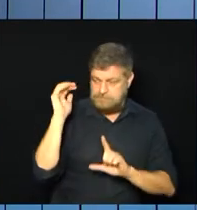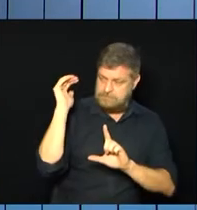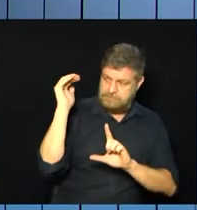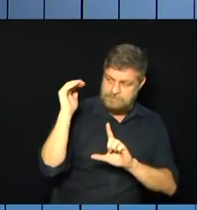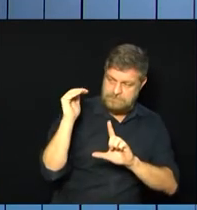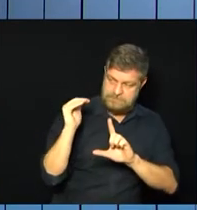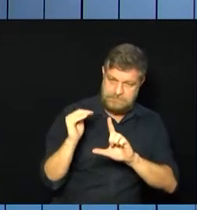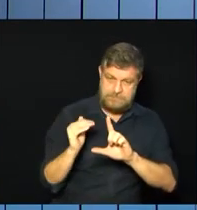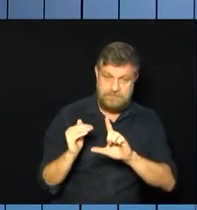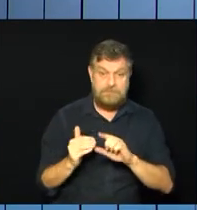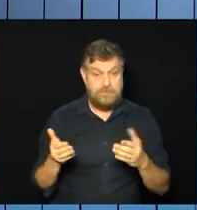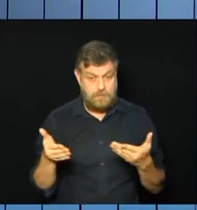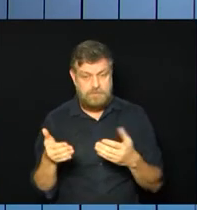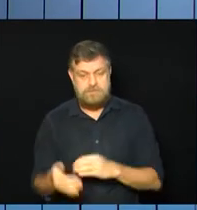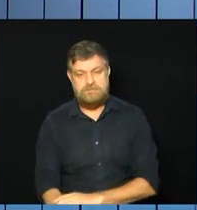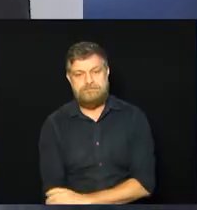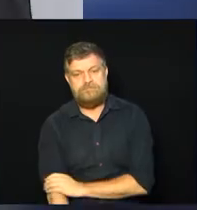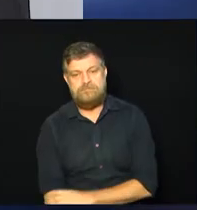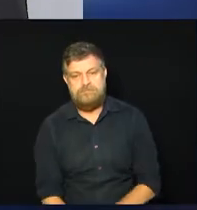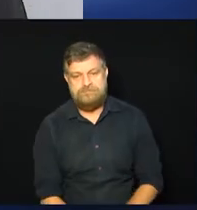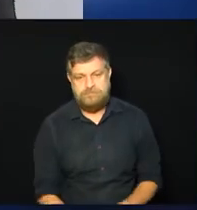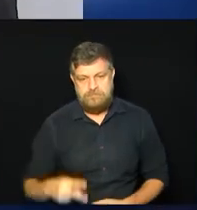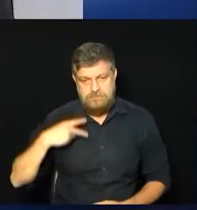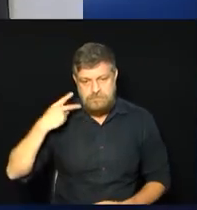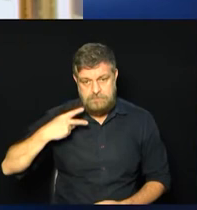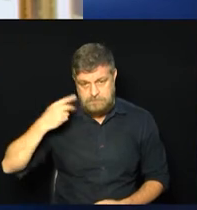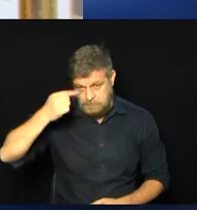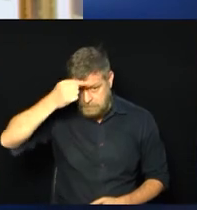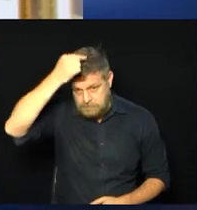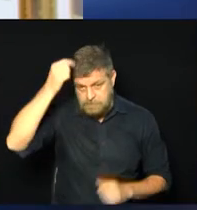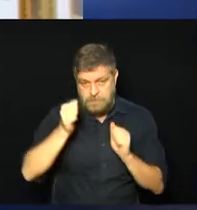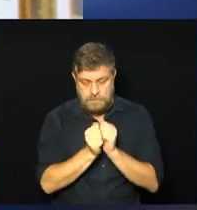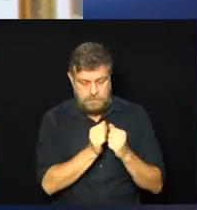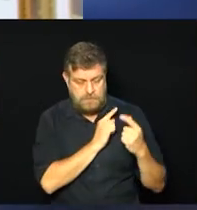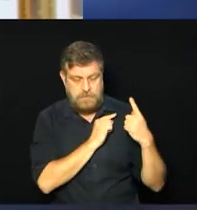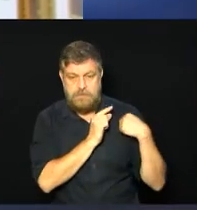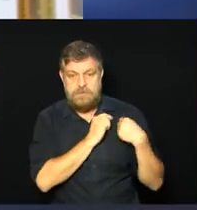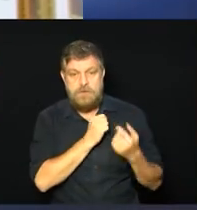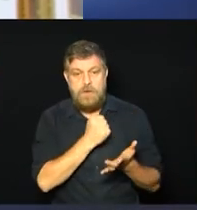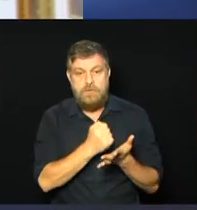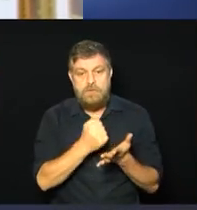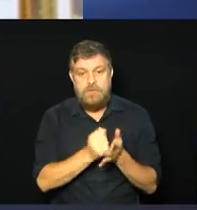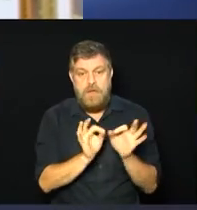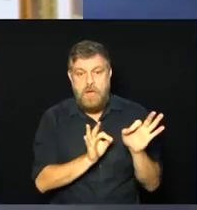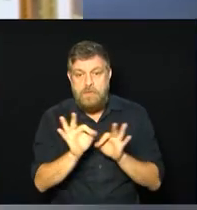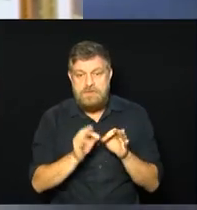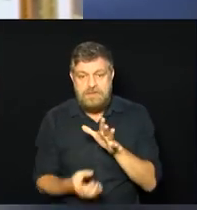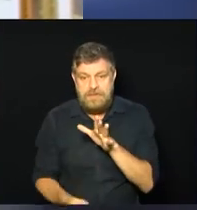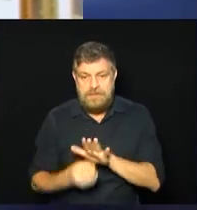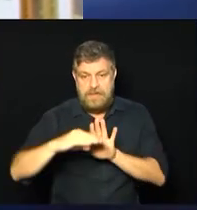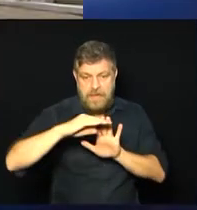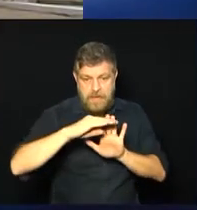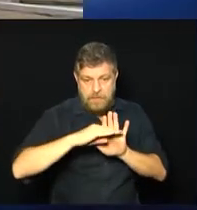agora os destaques de hoje. Vereadores Paulo Gaspar e Major Jaime protocolam um projeto que cria o programa